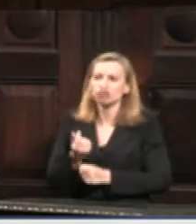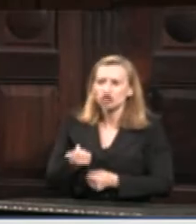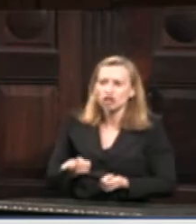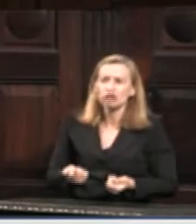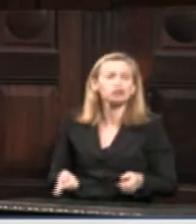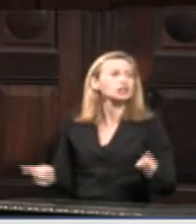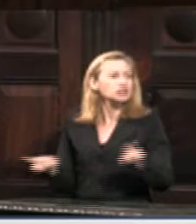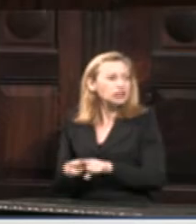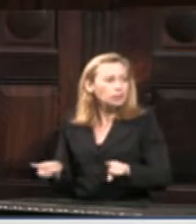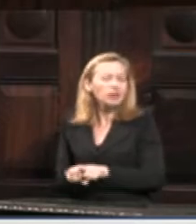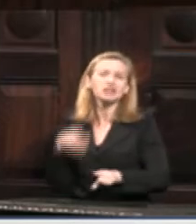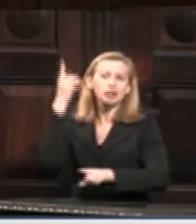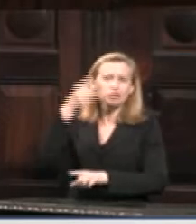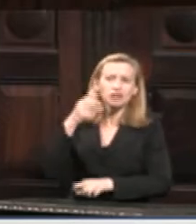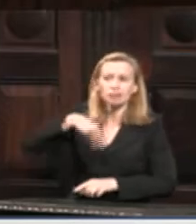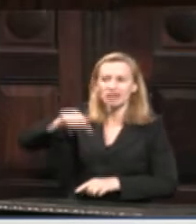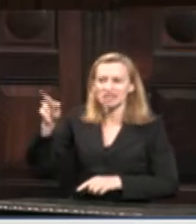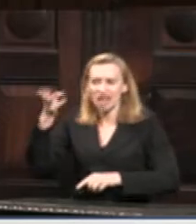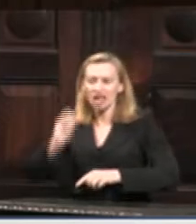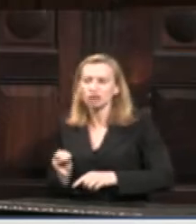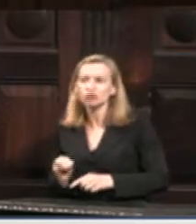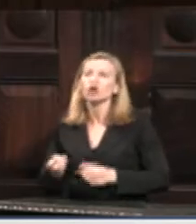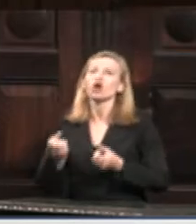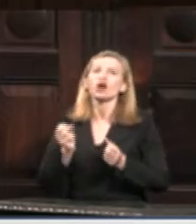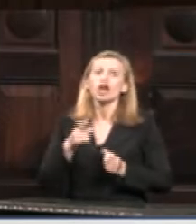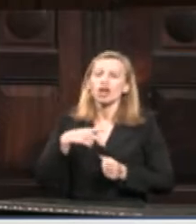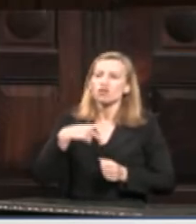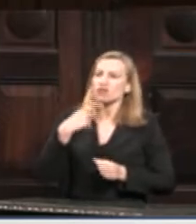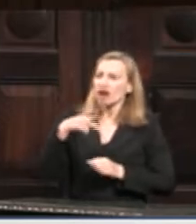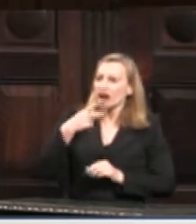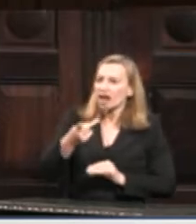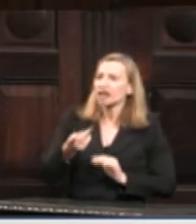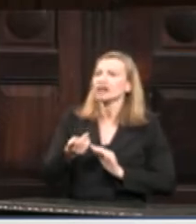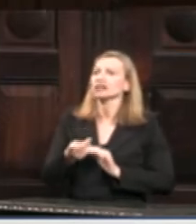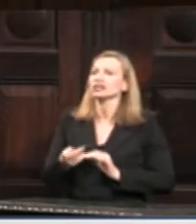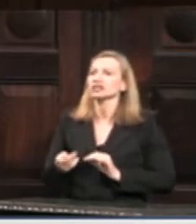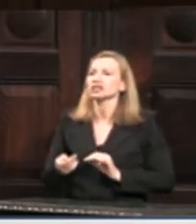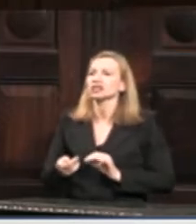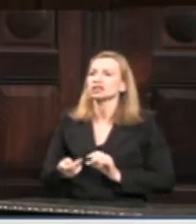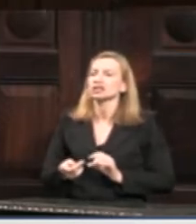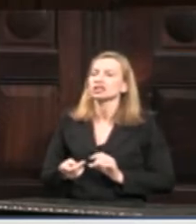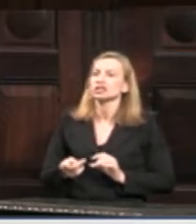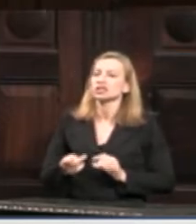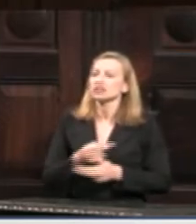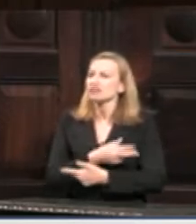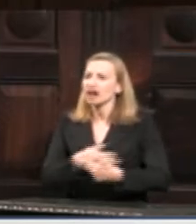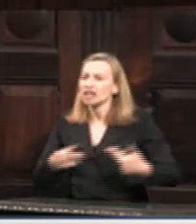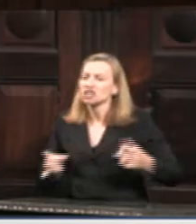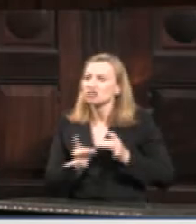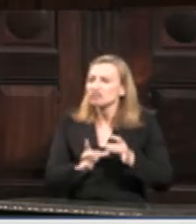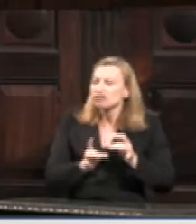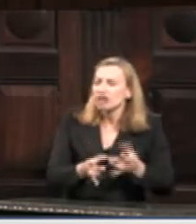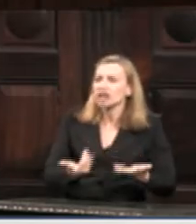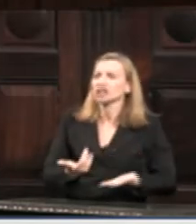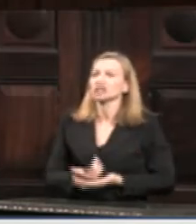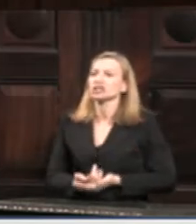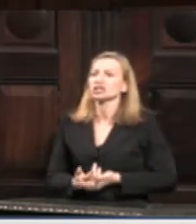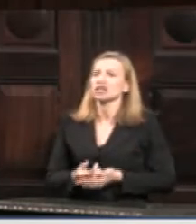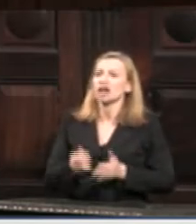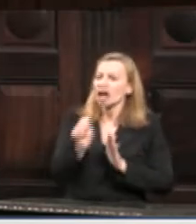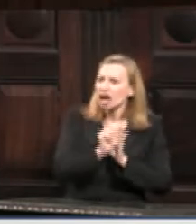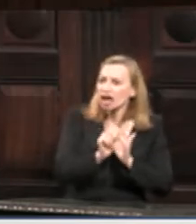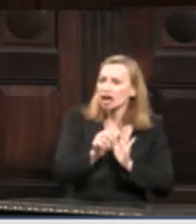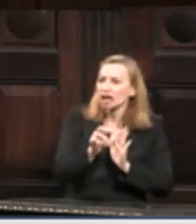Também com o deputado Marcelo Freixo, fui o relator da CPI de vendas de sentenças, onde o relatório dessa